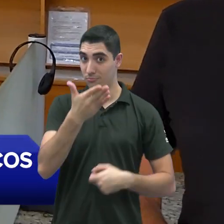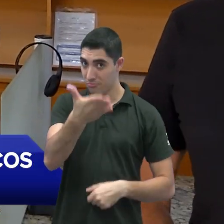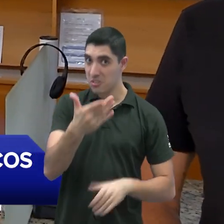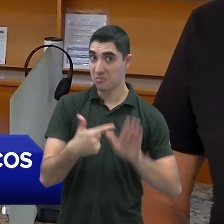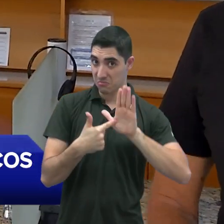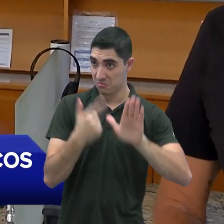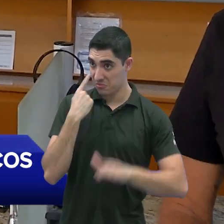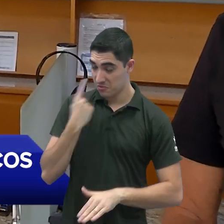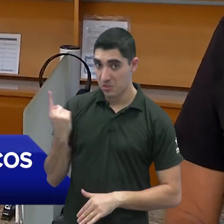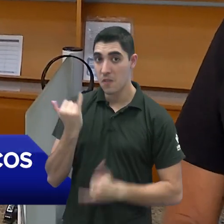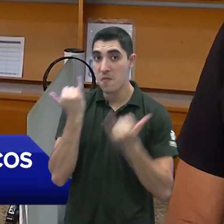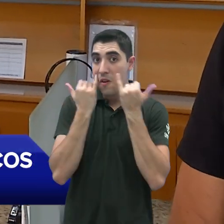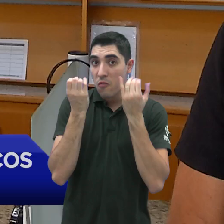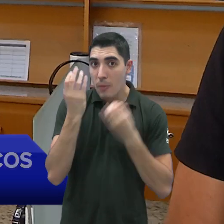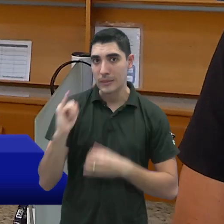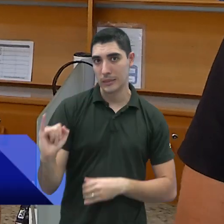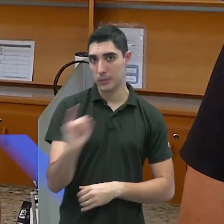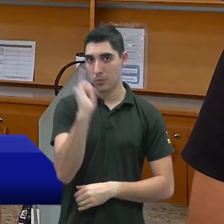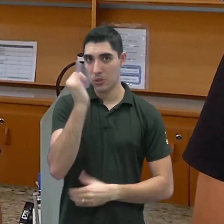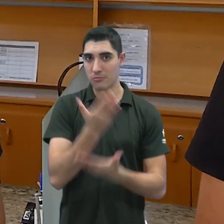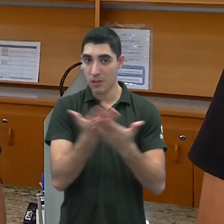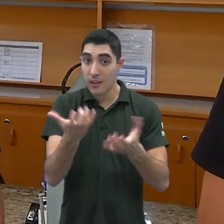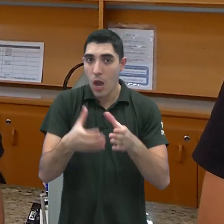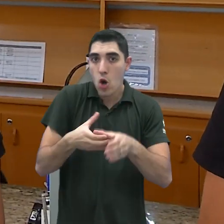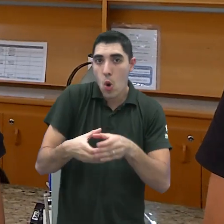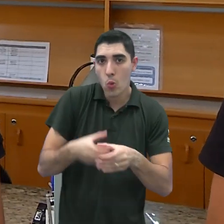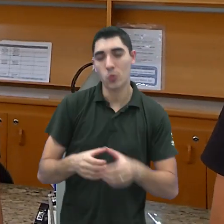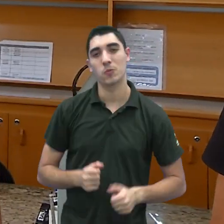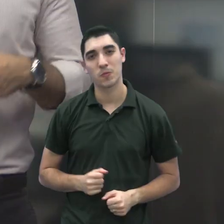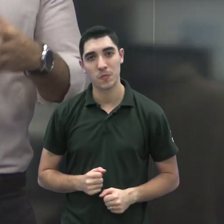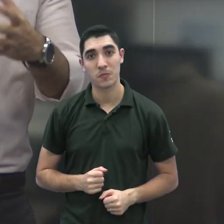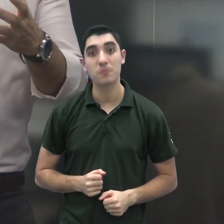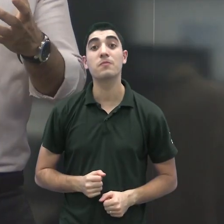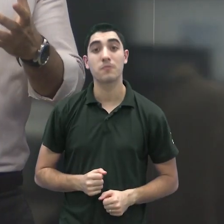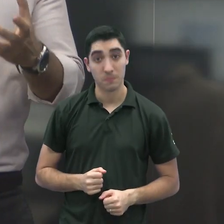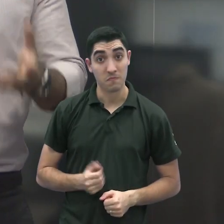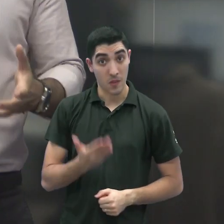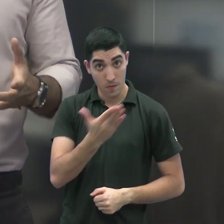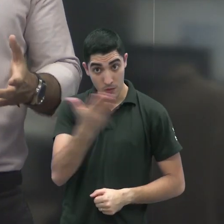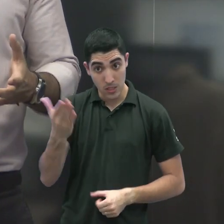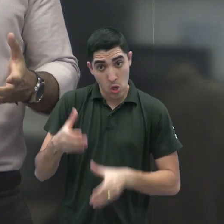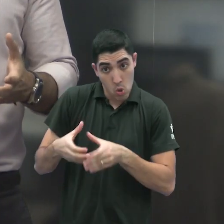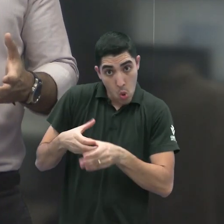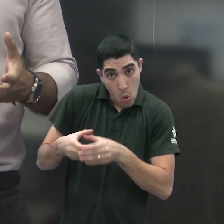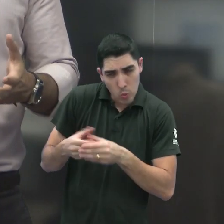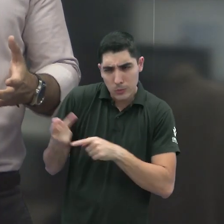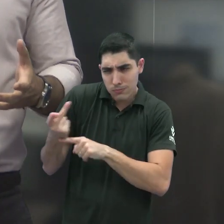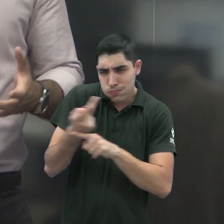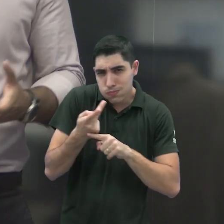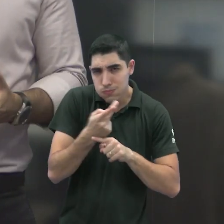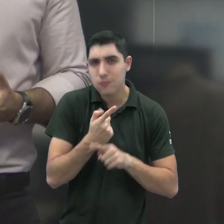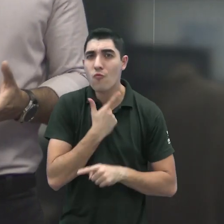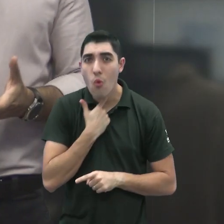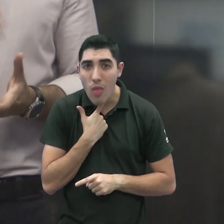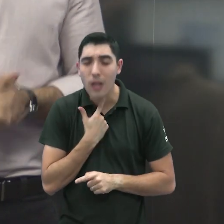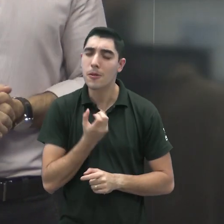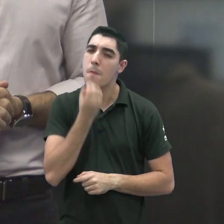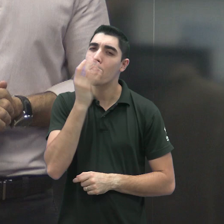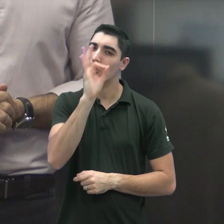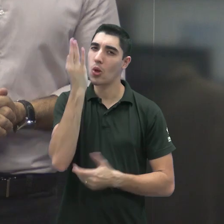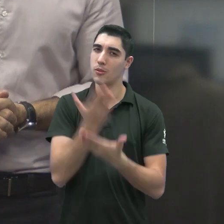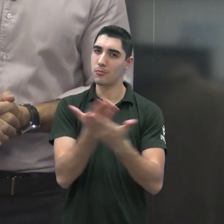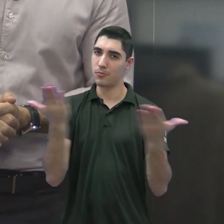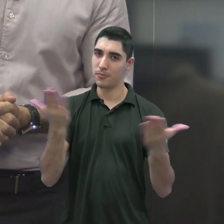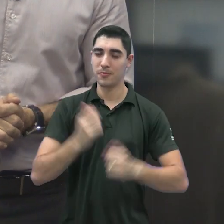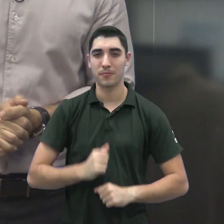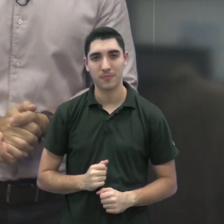informações importantes para quem quer prestar o concurso nesse ano de 2025. Para quem está aí na busca por um concurso público, uma boa sorte,